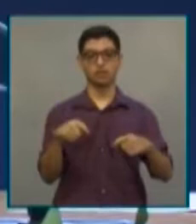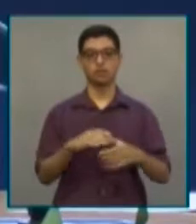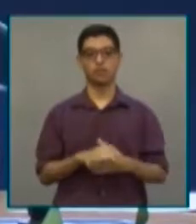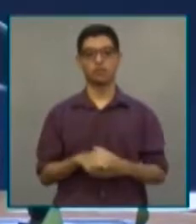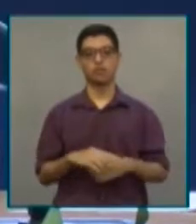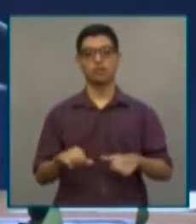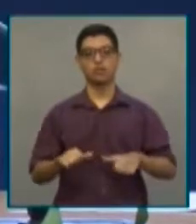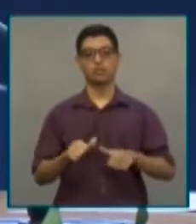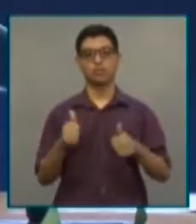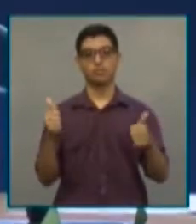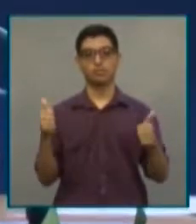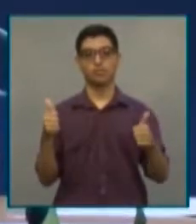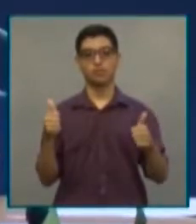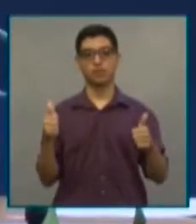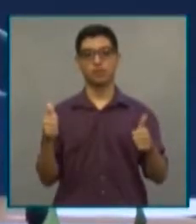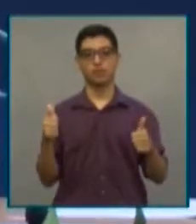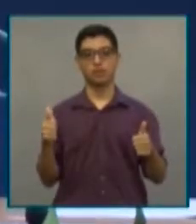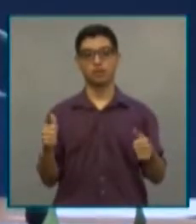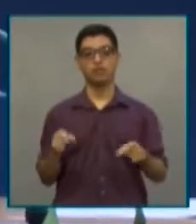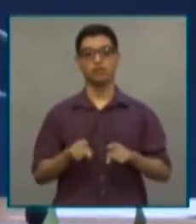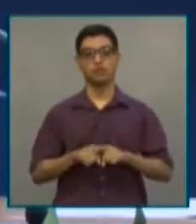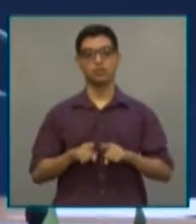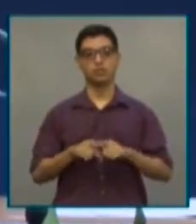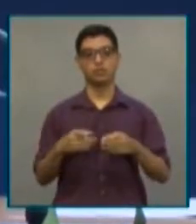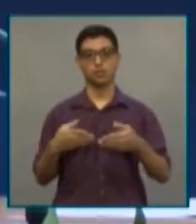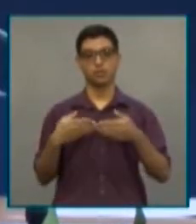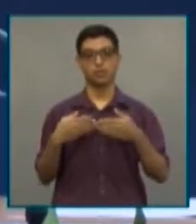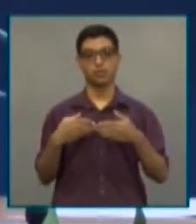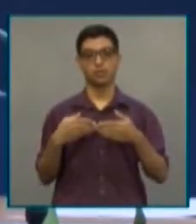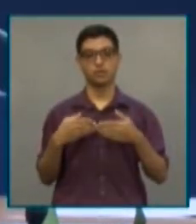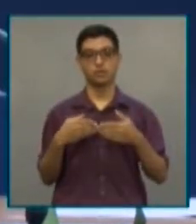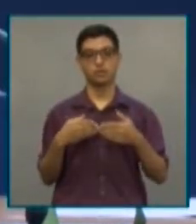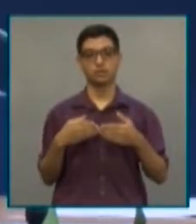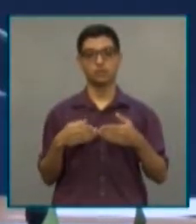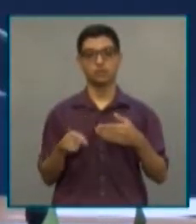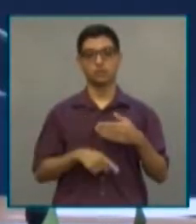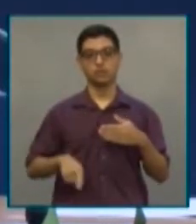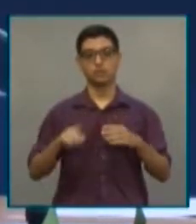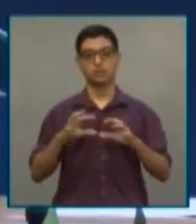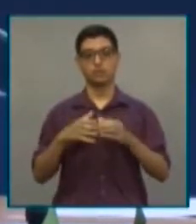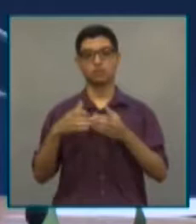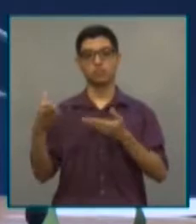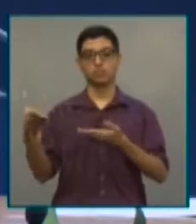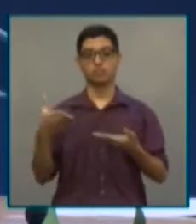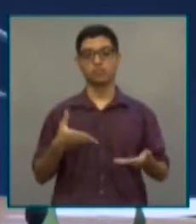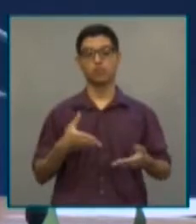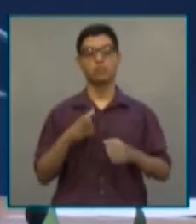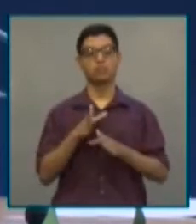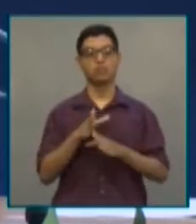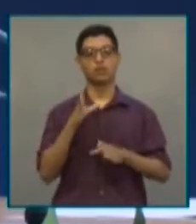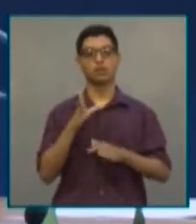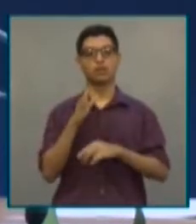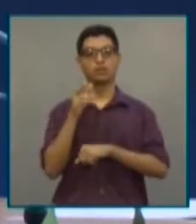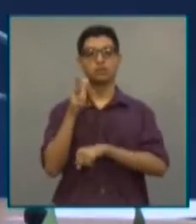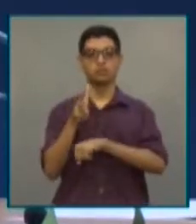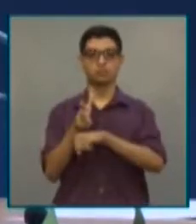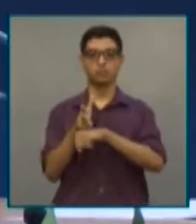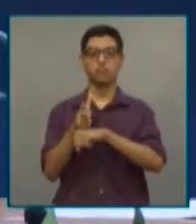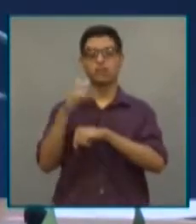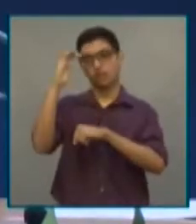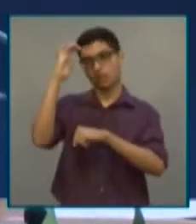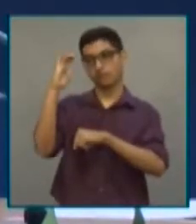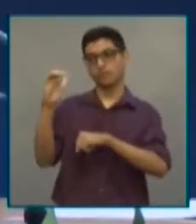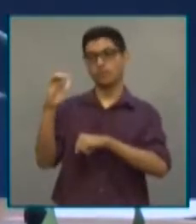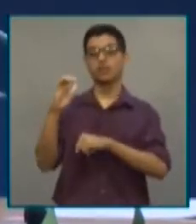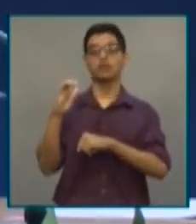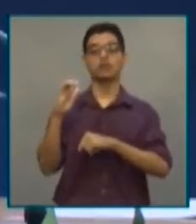e que também, por favor, os senhores assessores, os demais convidados, respeitem as câmeras, porque pela transmissão ao vivo,